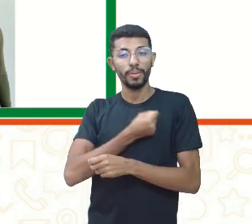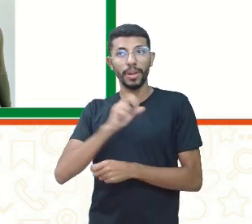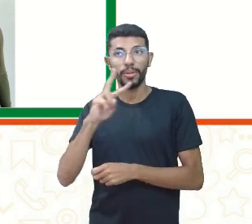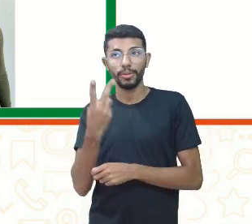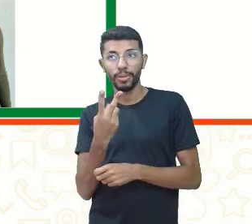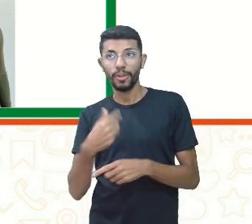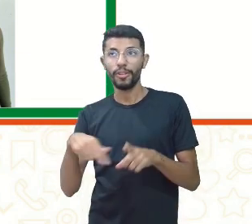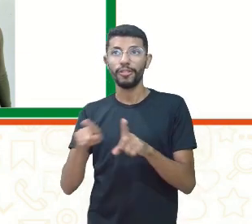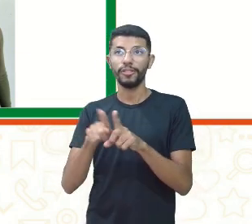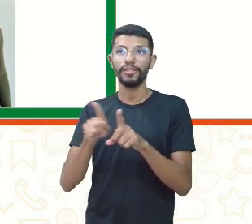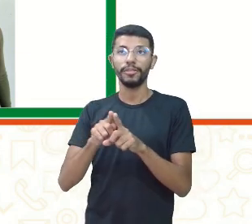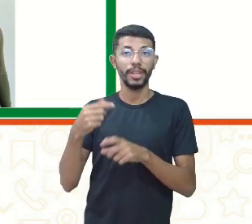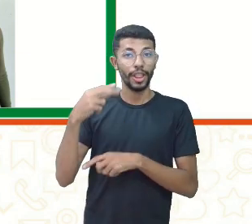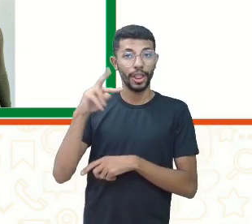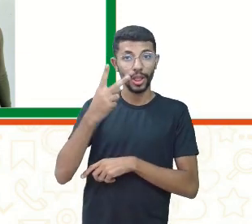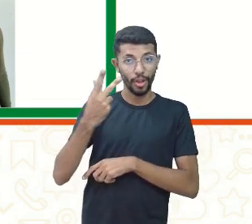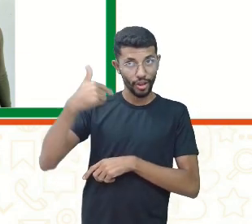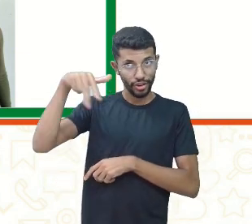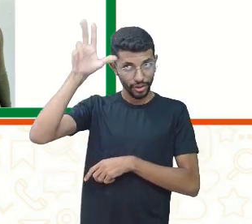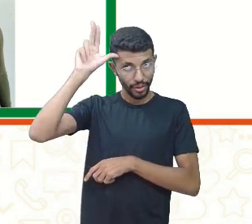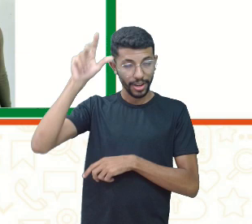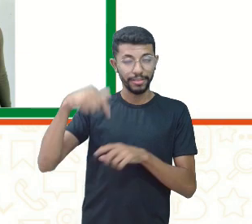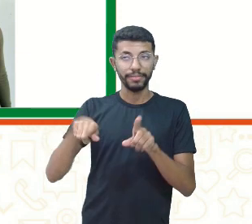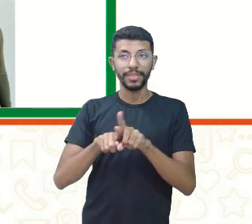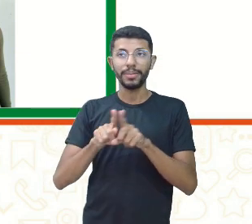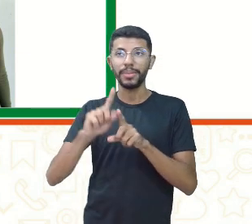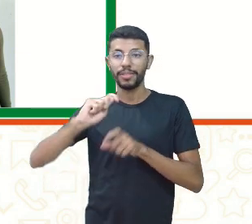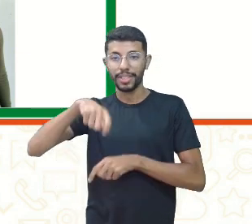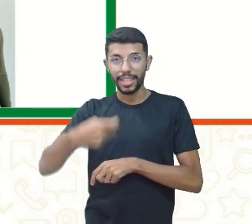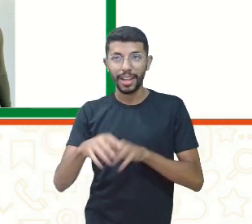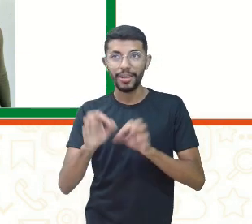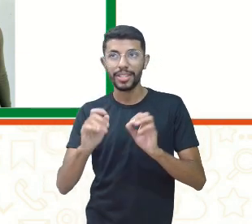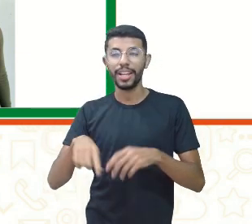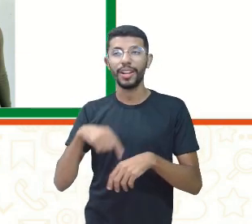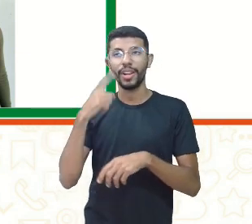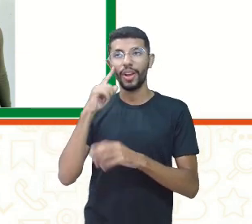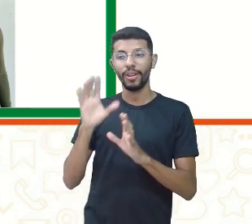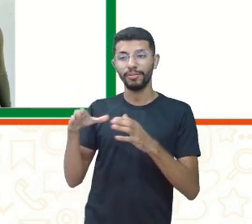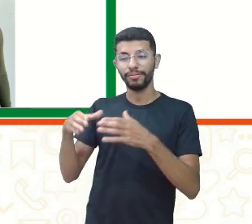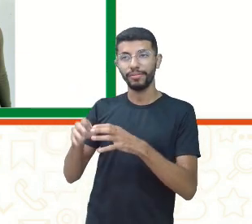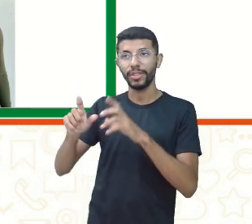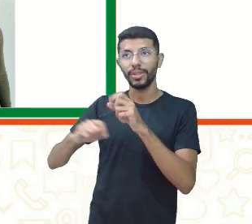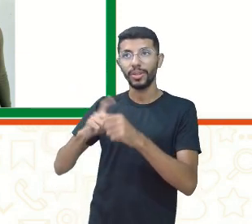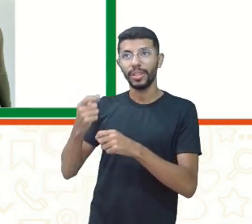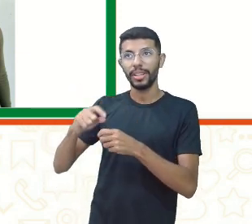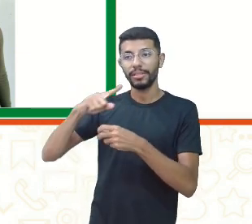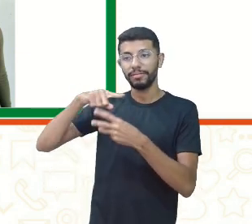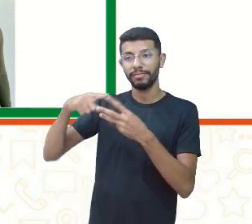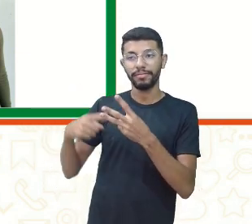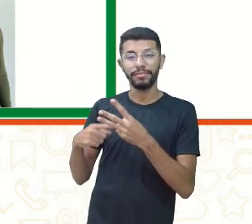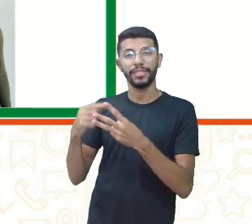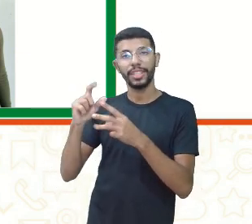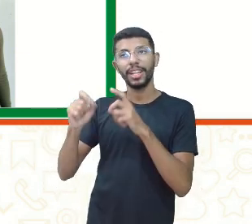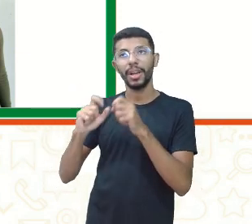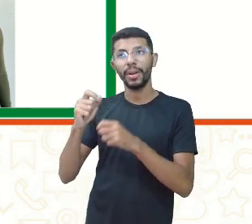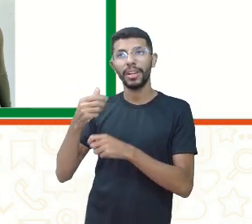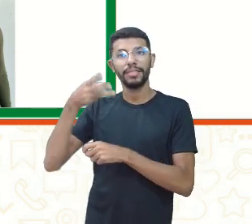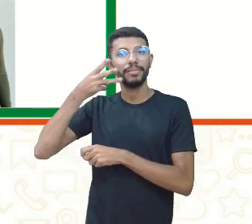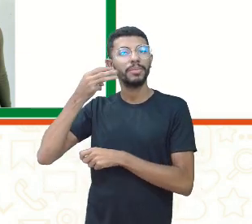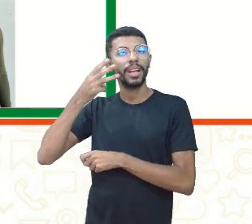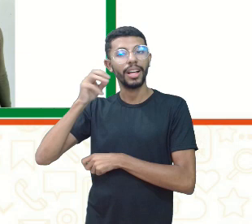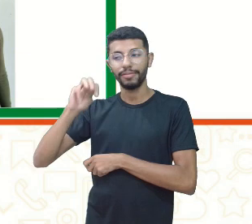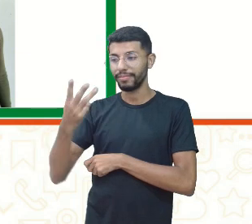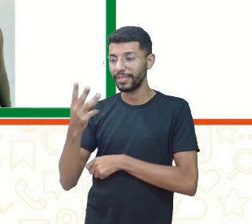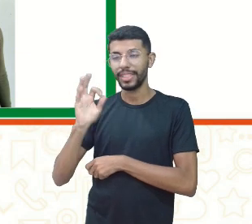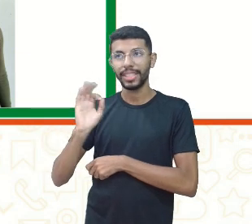e o sinal do número. E o elemento, né, um conjunto com os animais, o gato, são 3